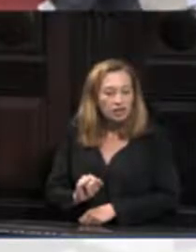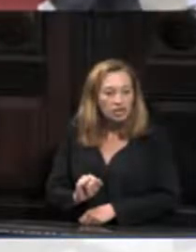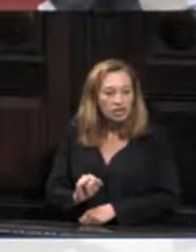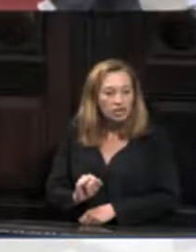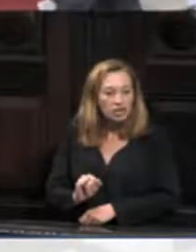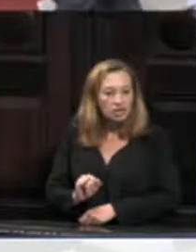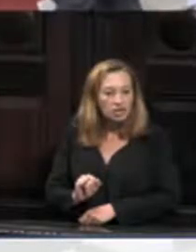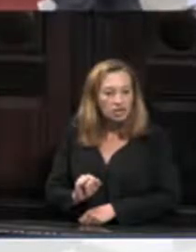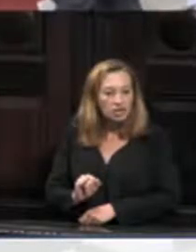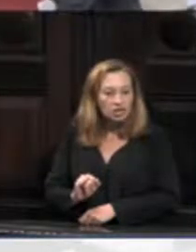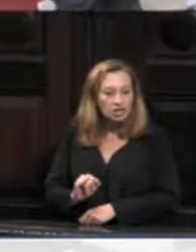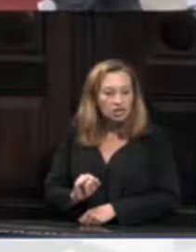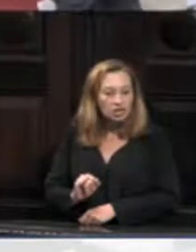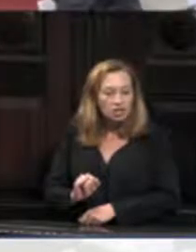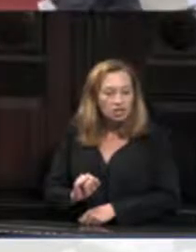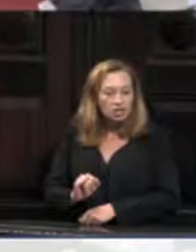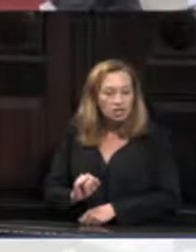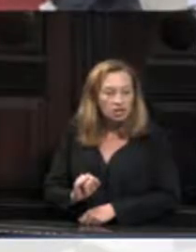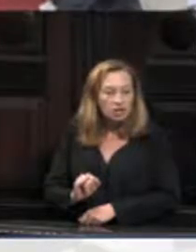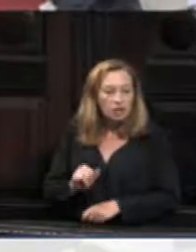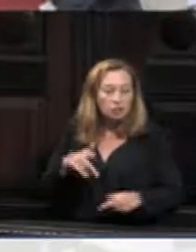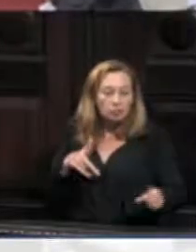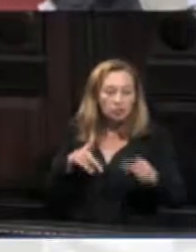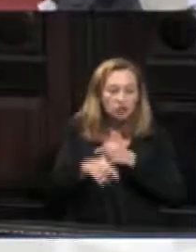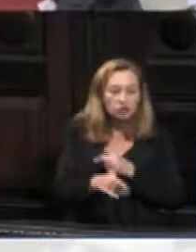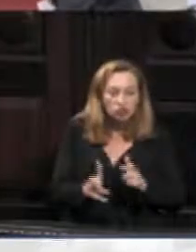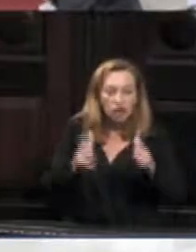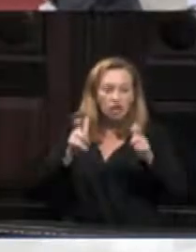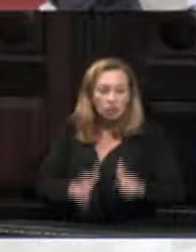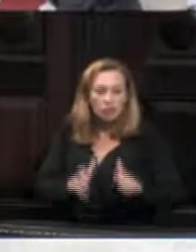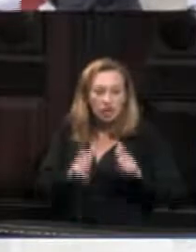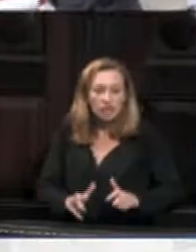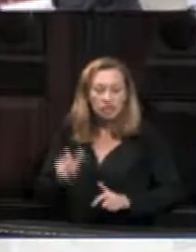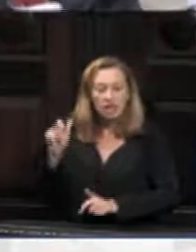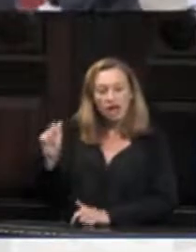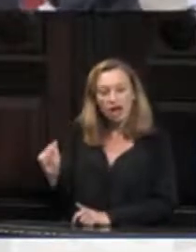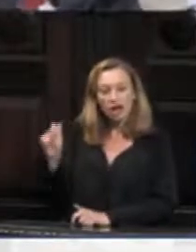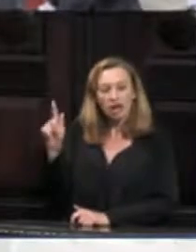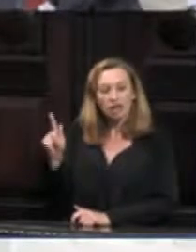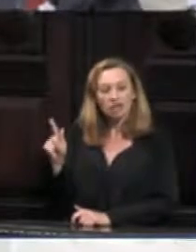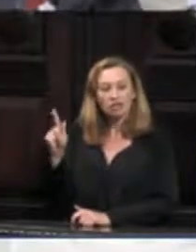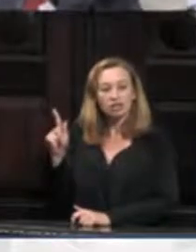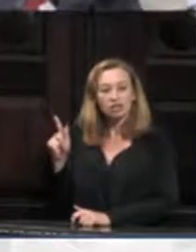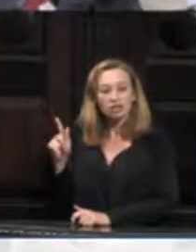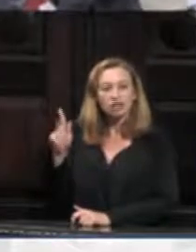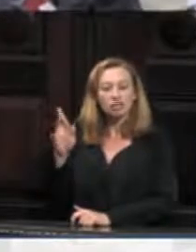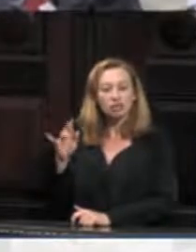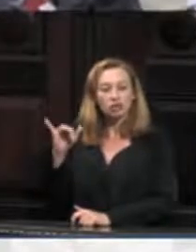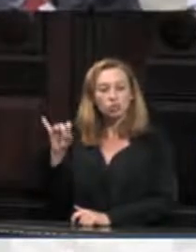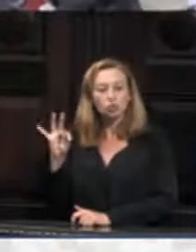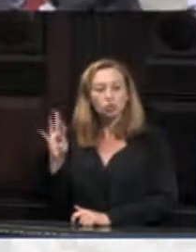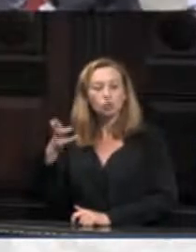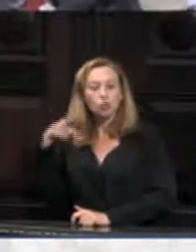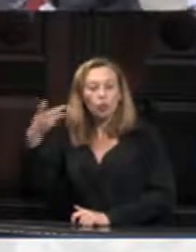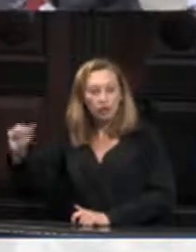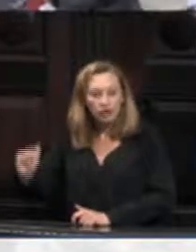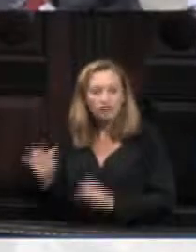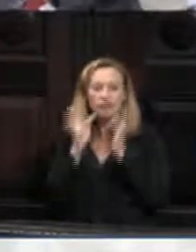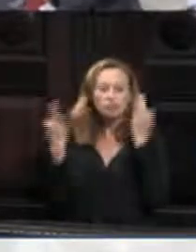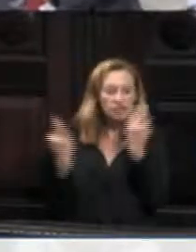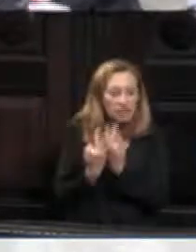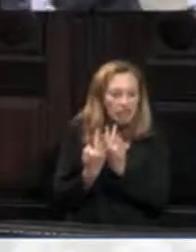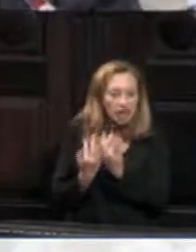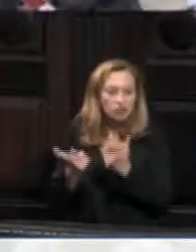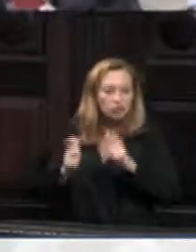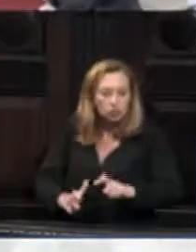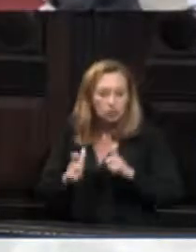áreas de agricultura familiar que respondem por grande parte do fornecimento de hortifruti granjeiro para a cidade do Rio de